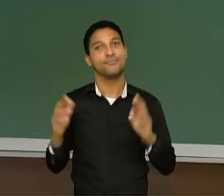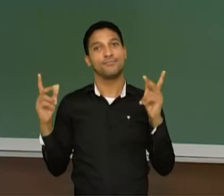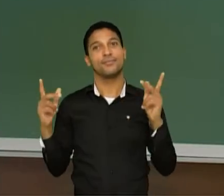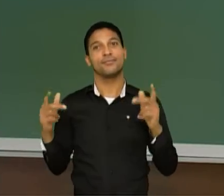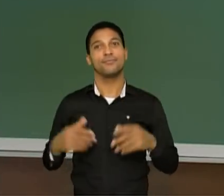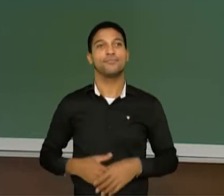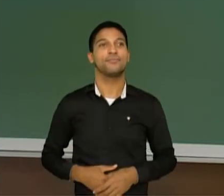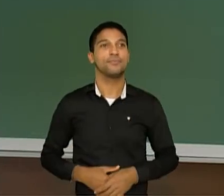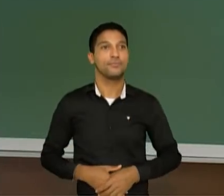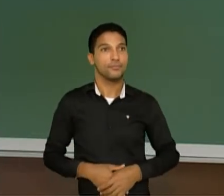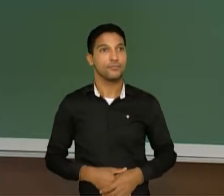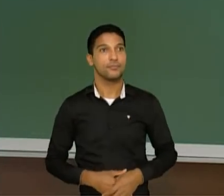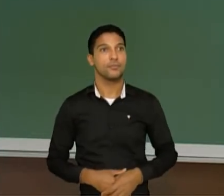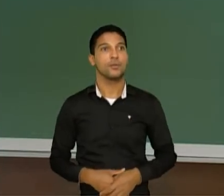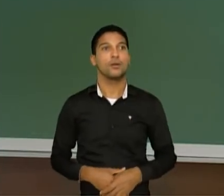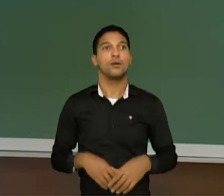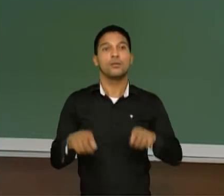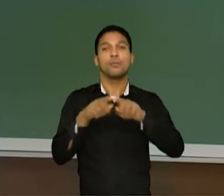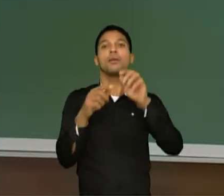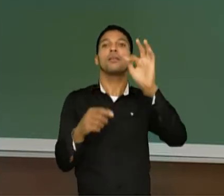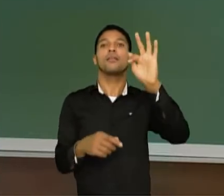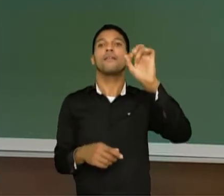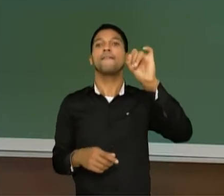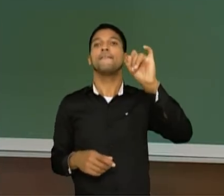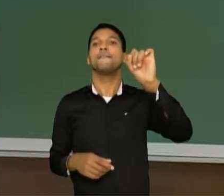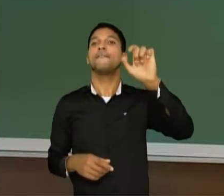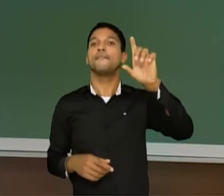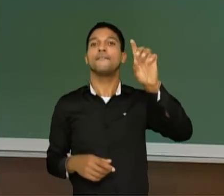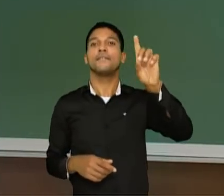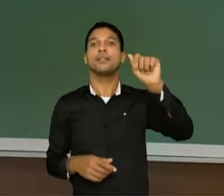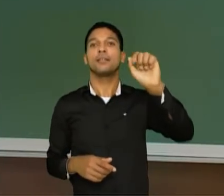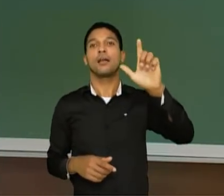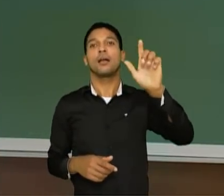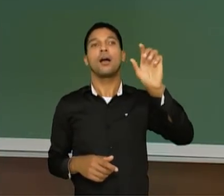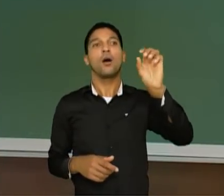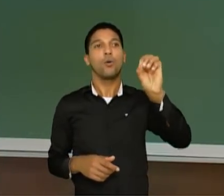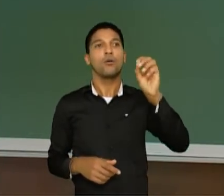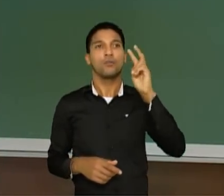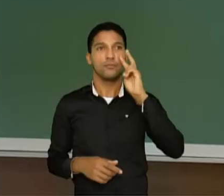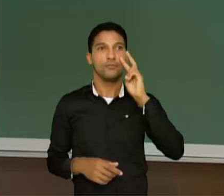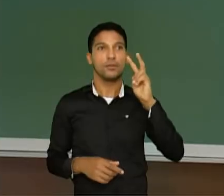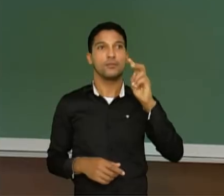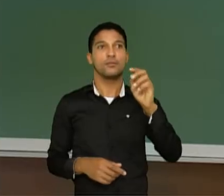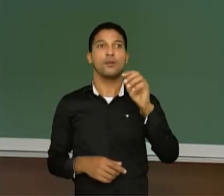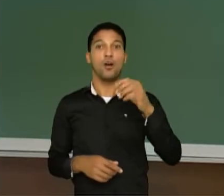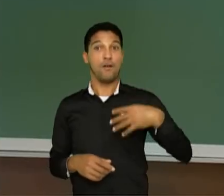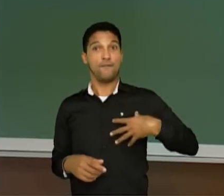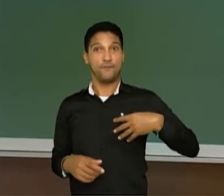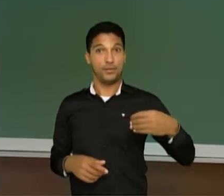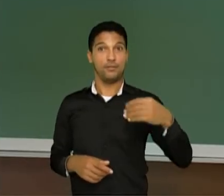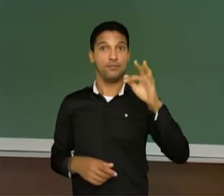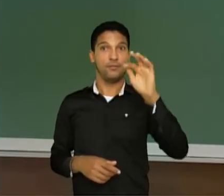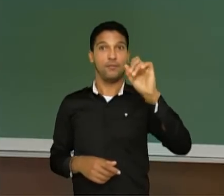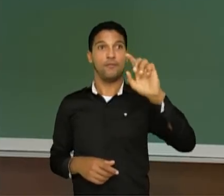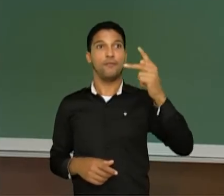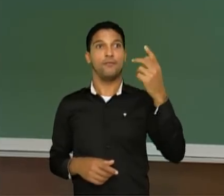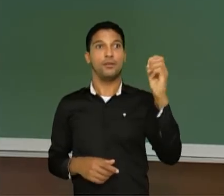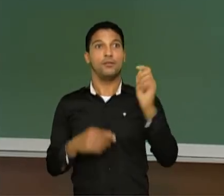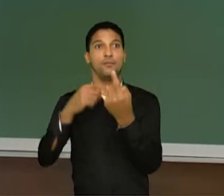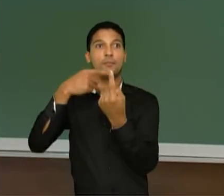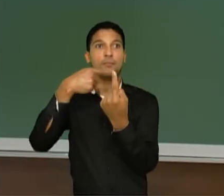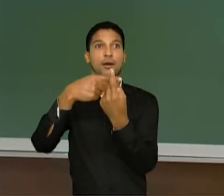né, algumas letras, houve algumas omissões de ortografia, portanto a gente tem um composto por aglutinação, aglutinou,